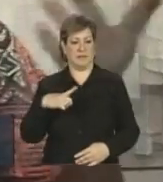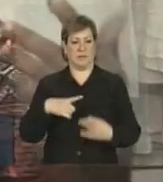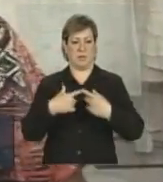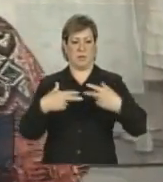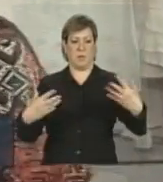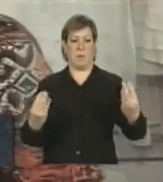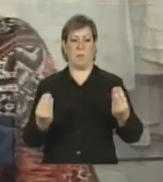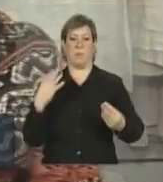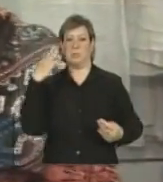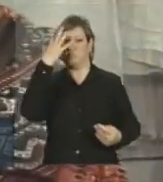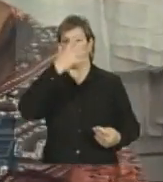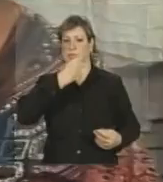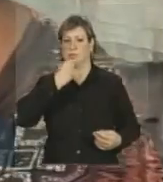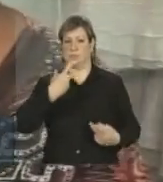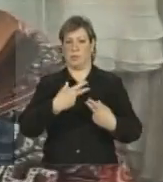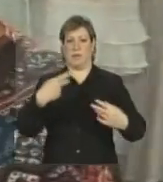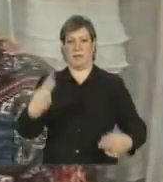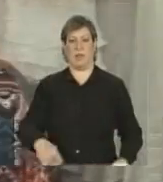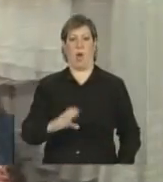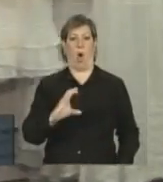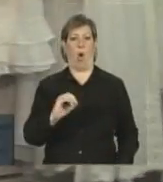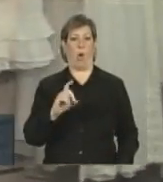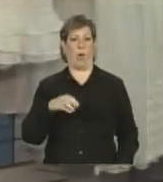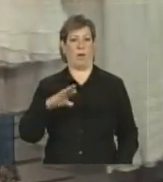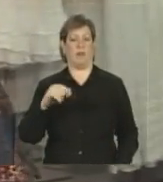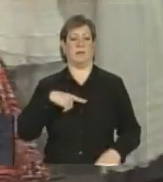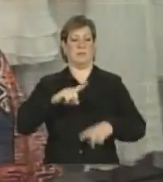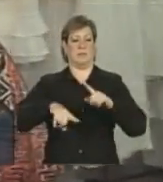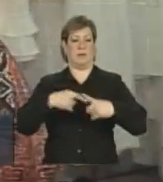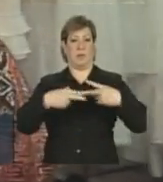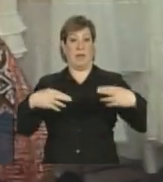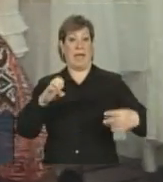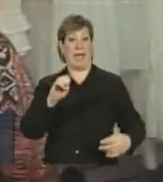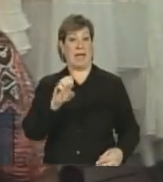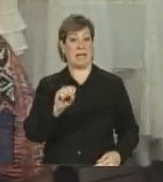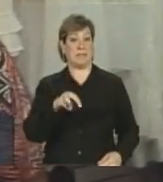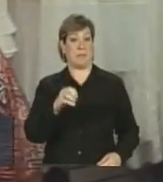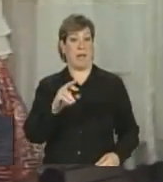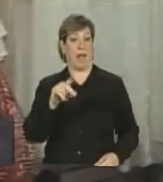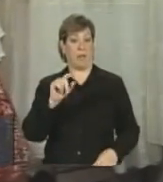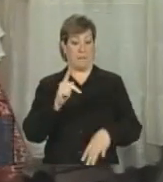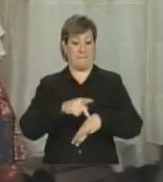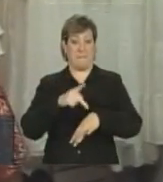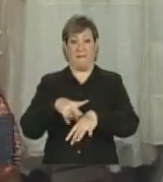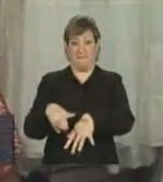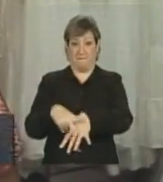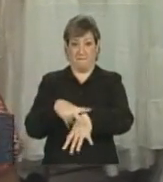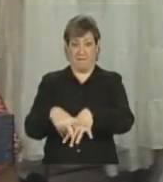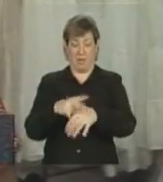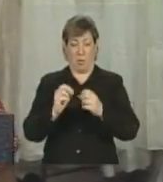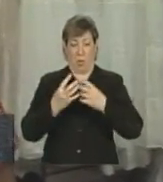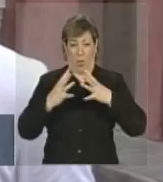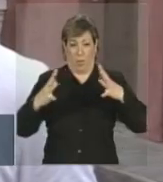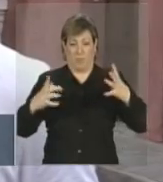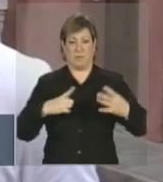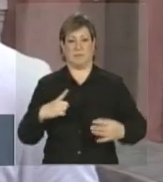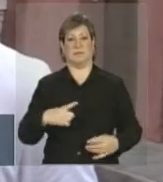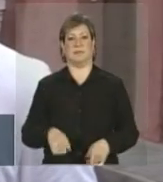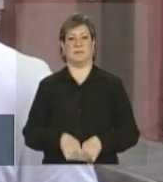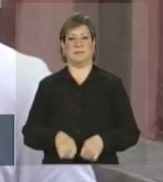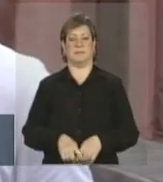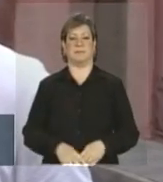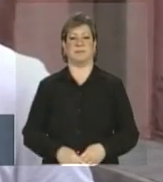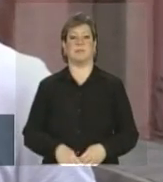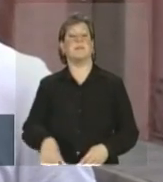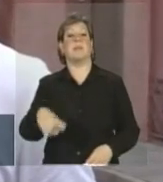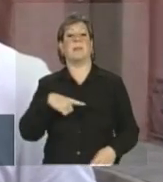linda, todo típico de Colombia. Tenemos esmeraldas también, porque está en el país de las esmeraldas. Já